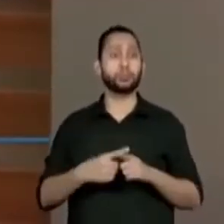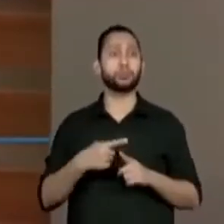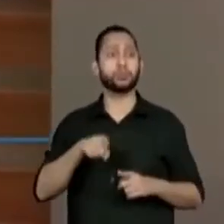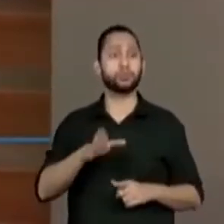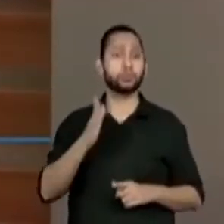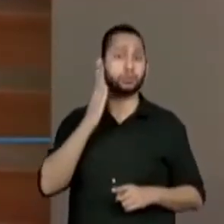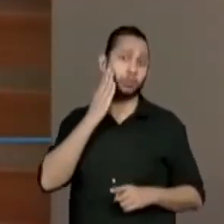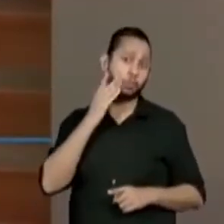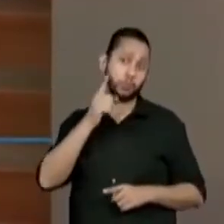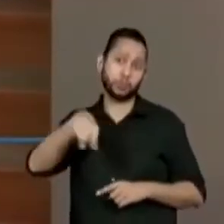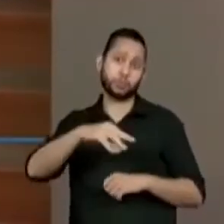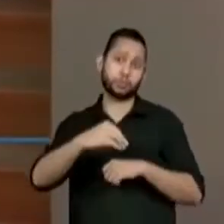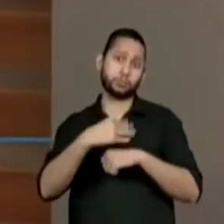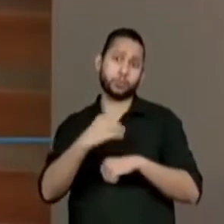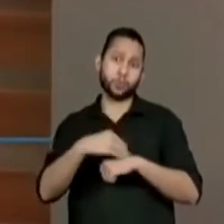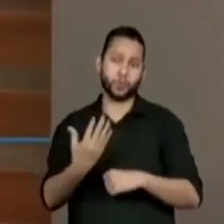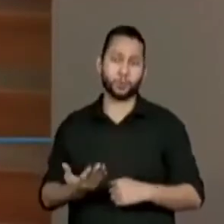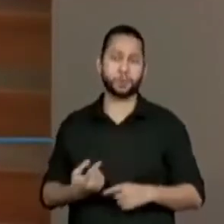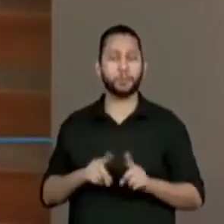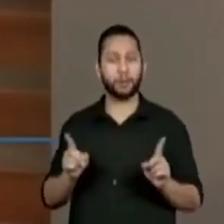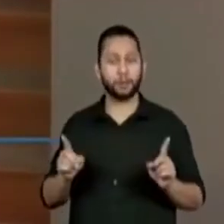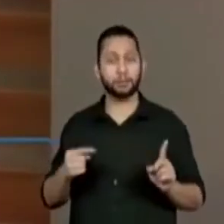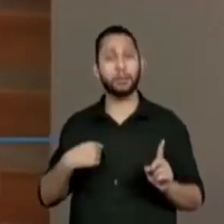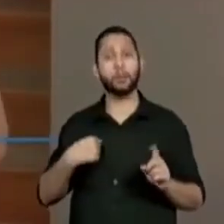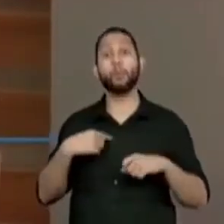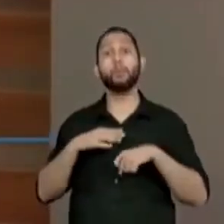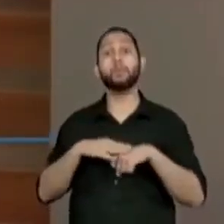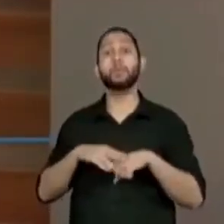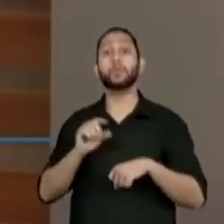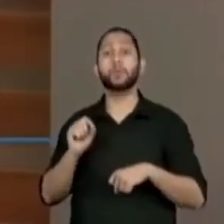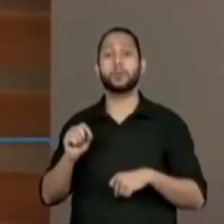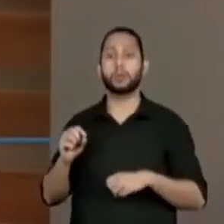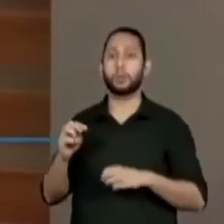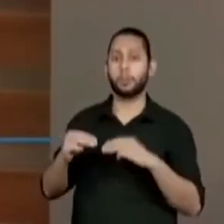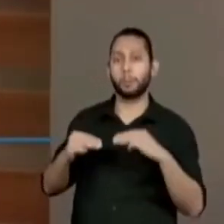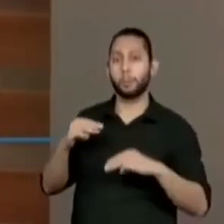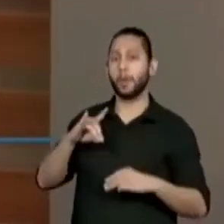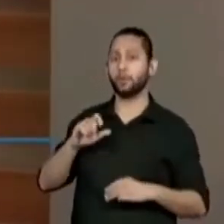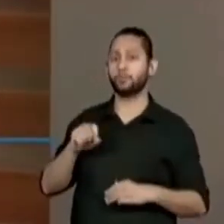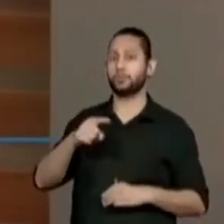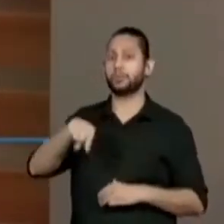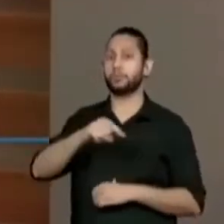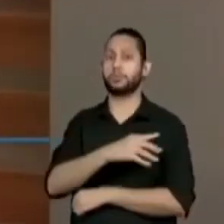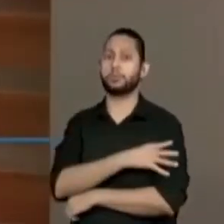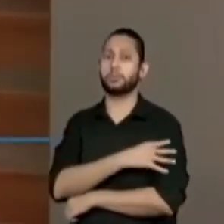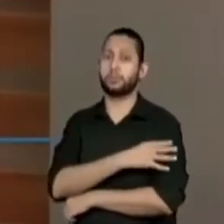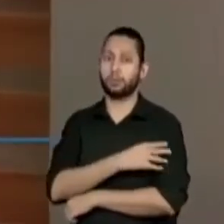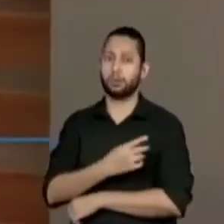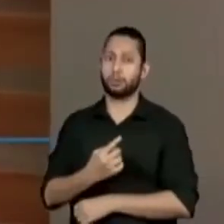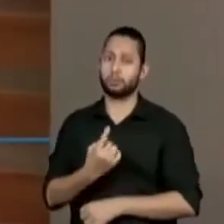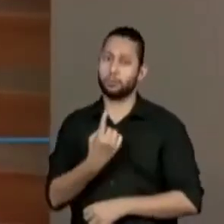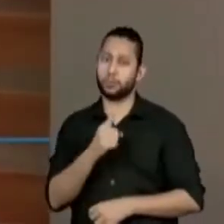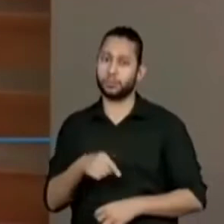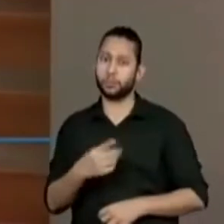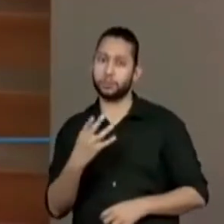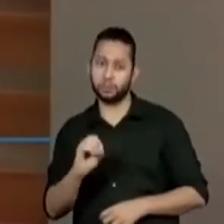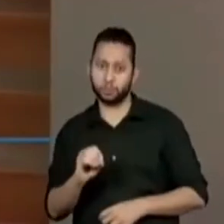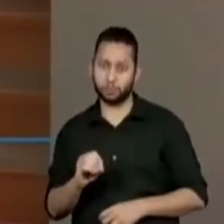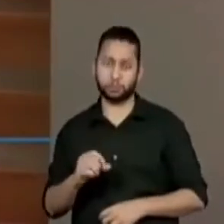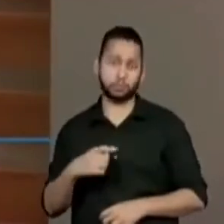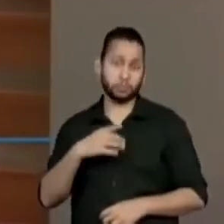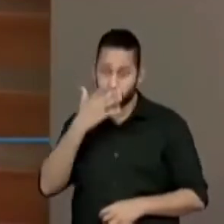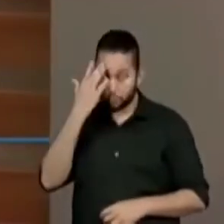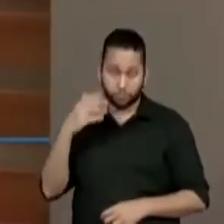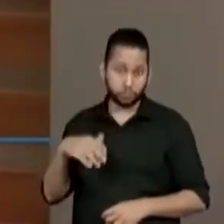vocês me passaram. Mas mesmo assim, eu fiz o quê? Uma média do 4º ano, que eu falei de 1,40. Tem alunos com mais e